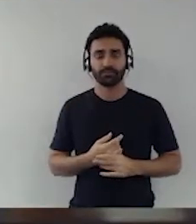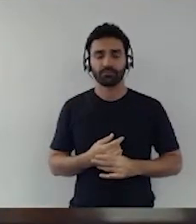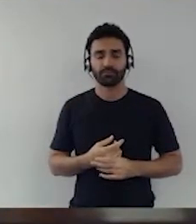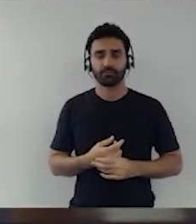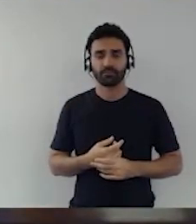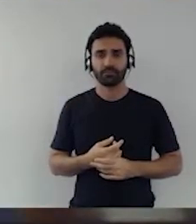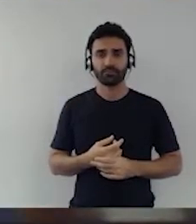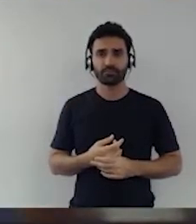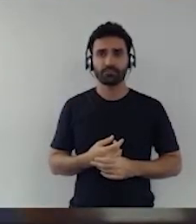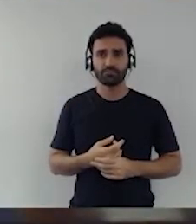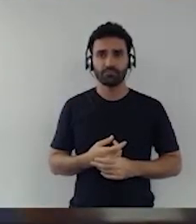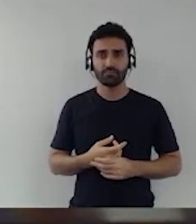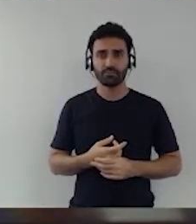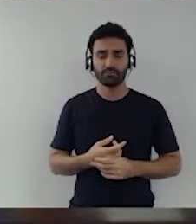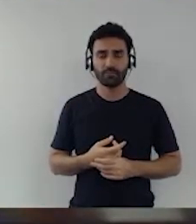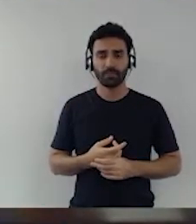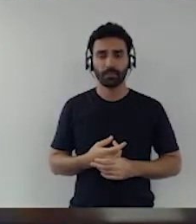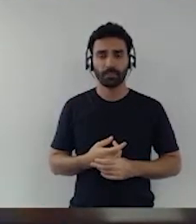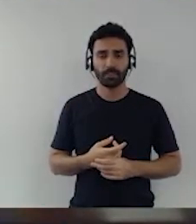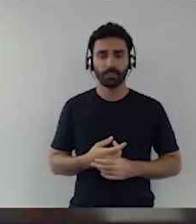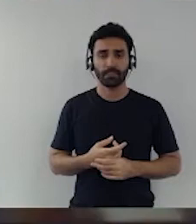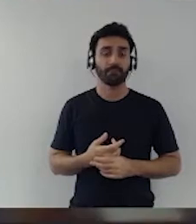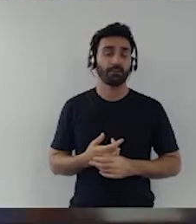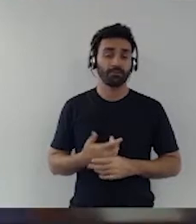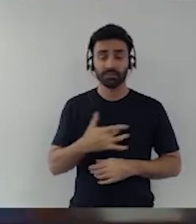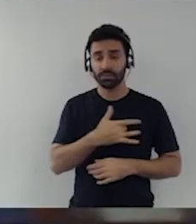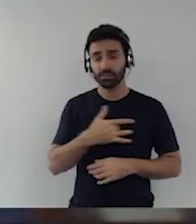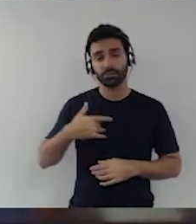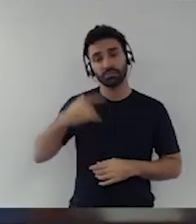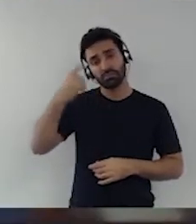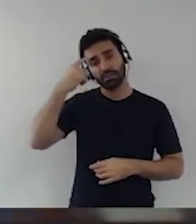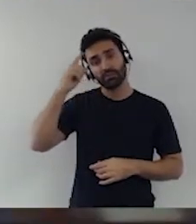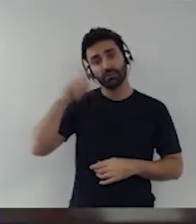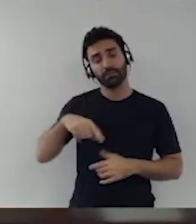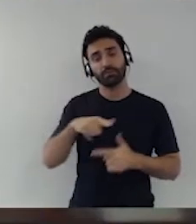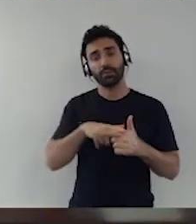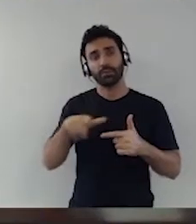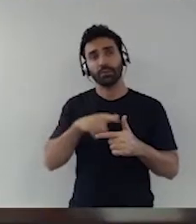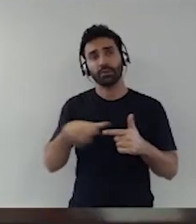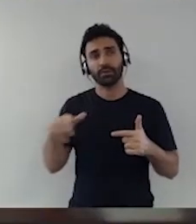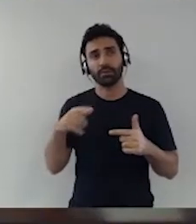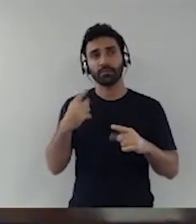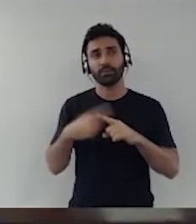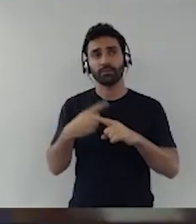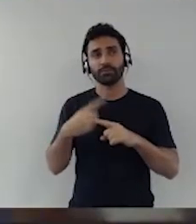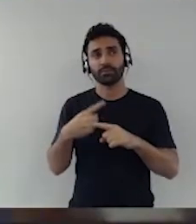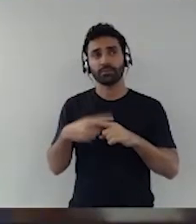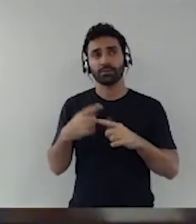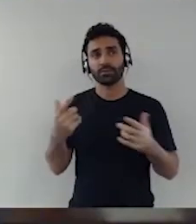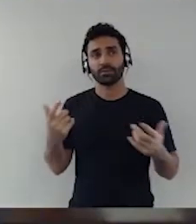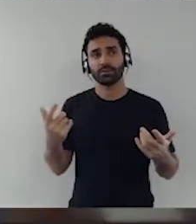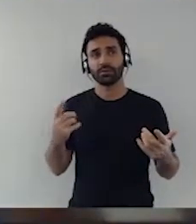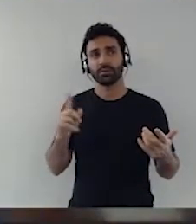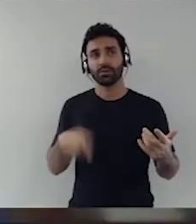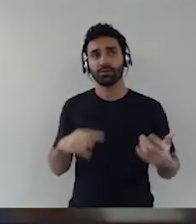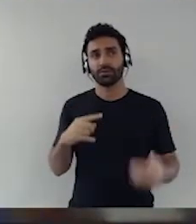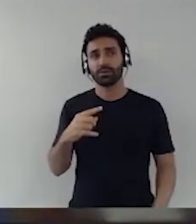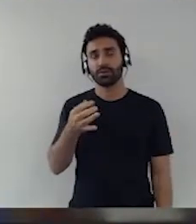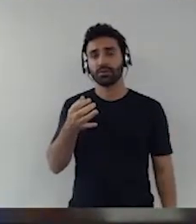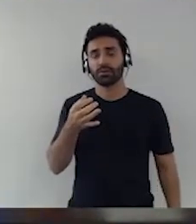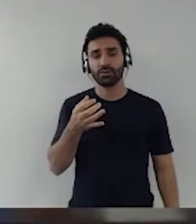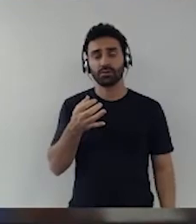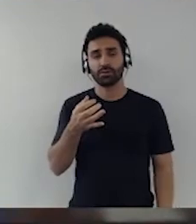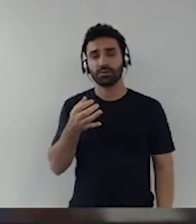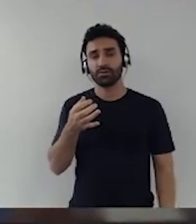E que vem sendo tratada como um problema, muito resultado dessa leitura mesmo que faço